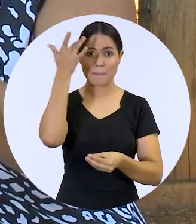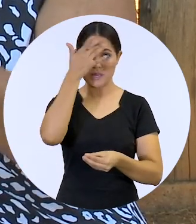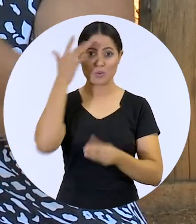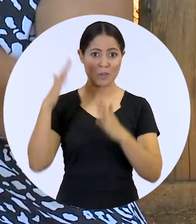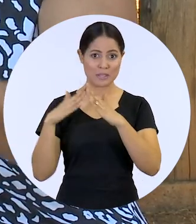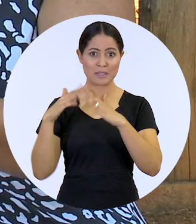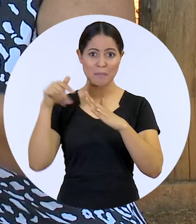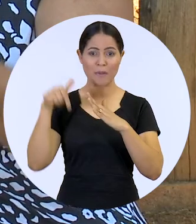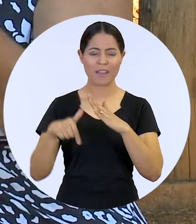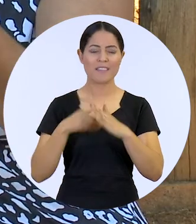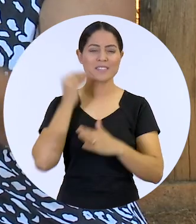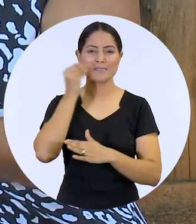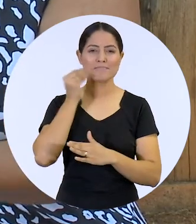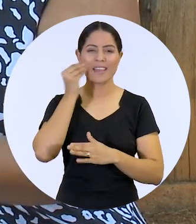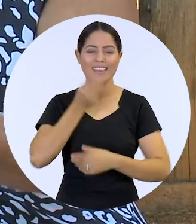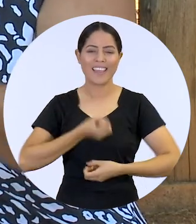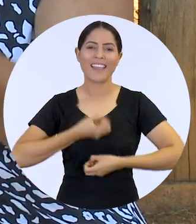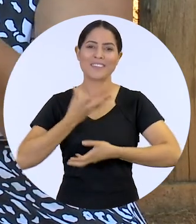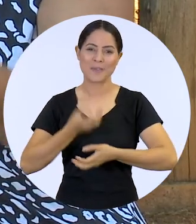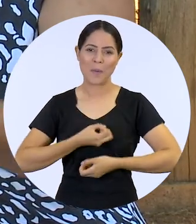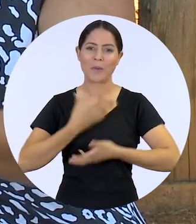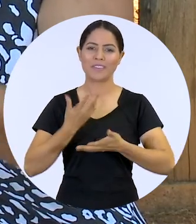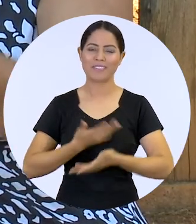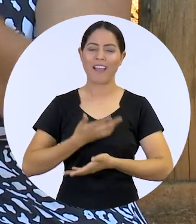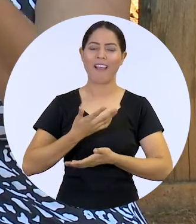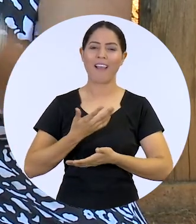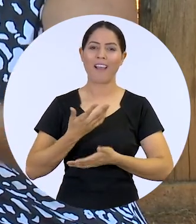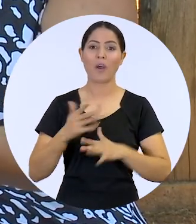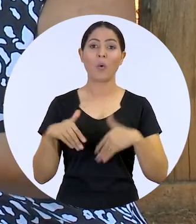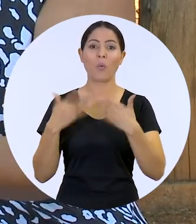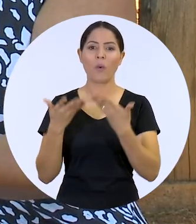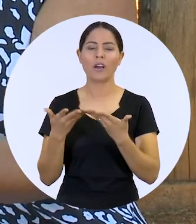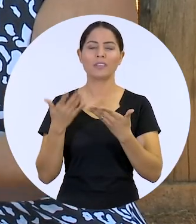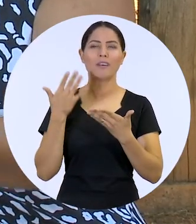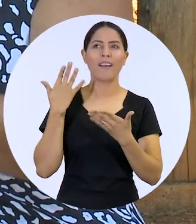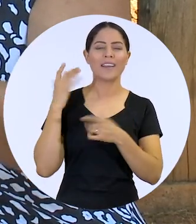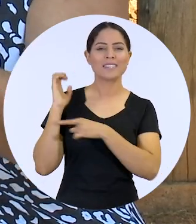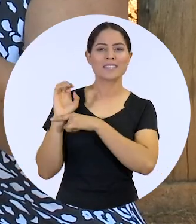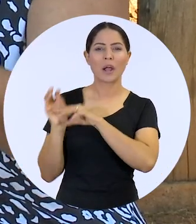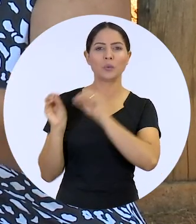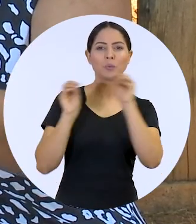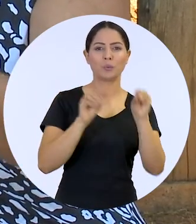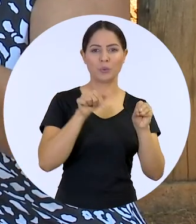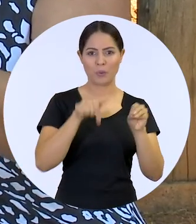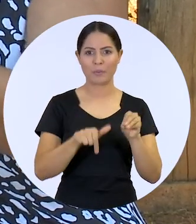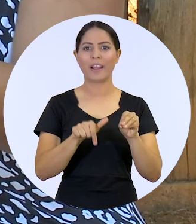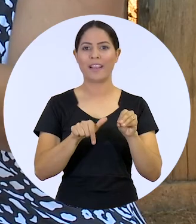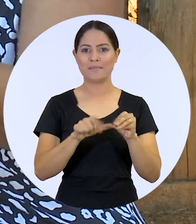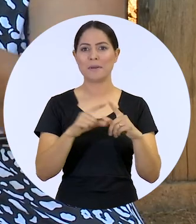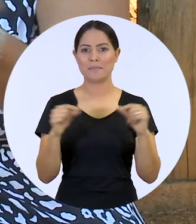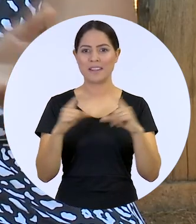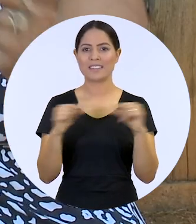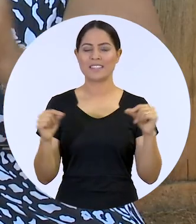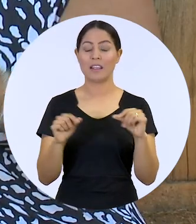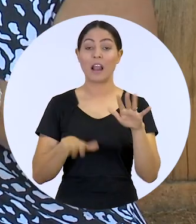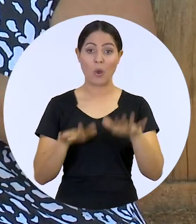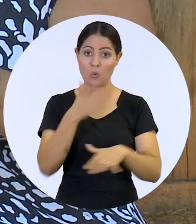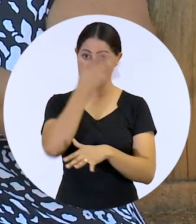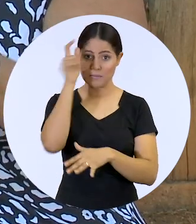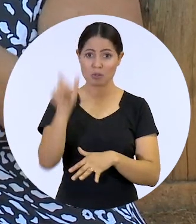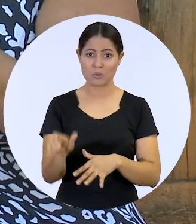falando sobre experiências vivenciadas por eles na época que eles chegaram aqui. Então a gente tem histórias assim de gente que trabalhou na